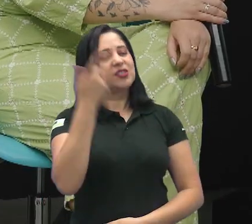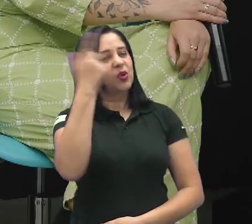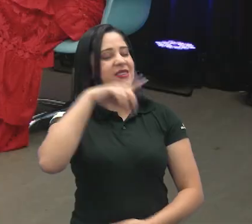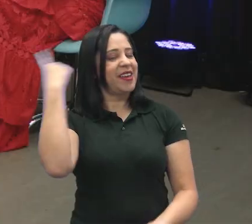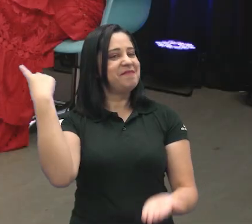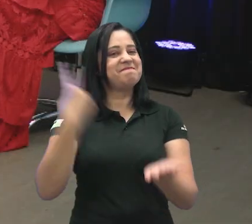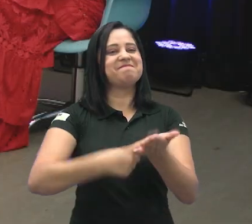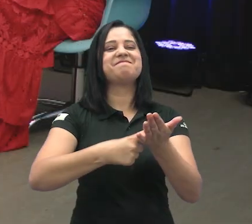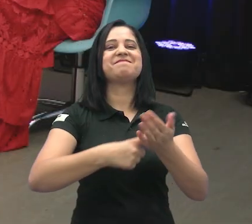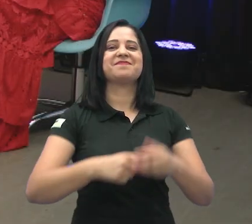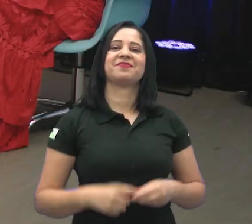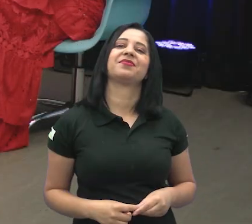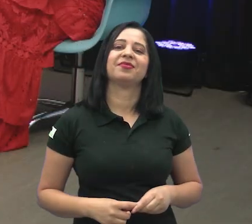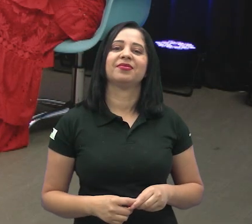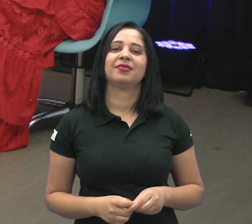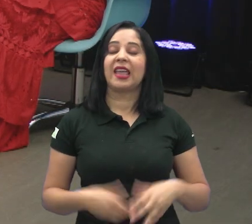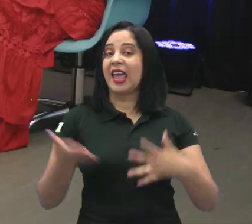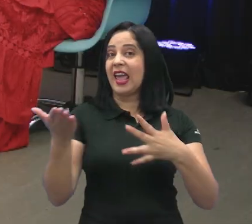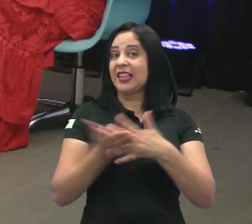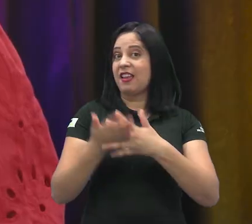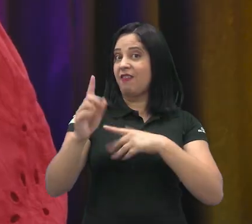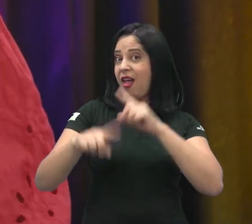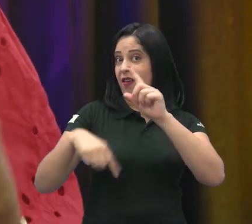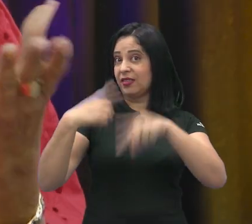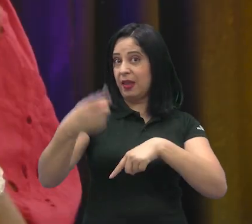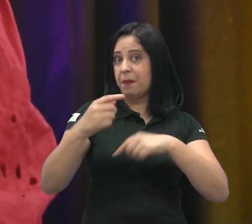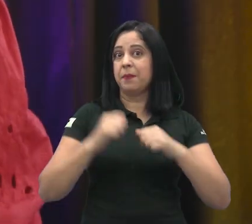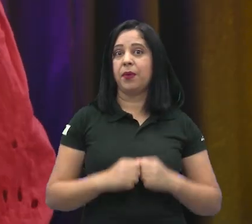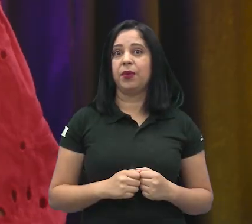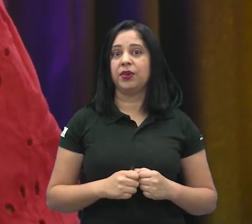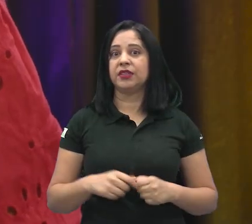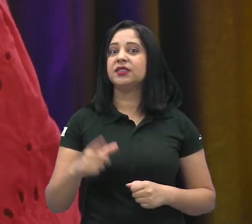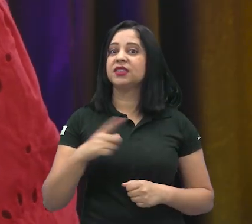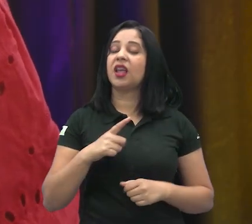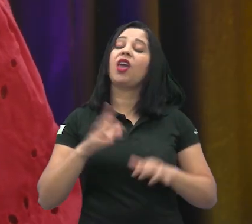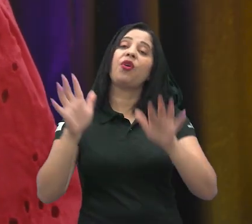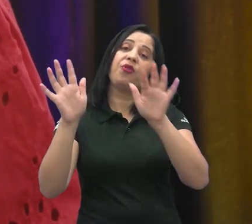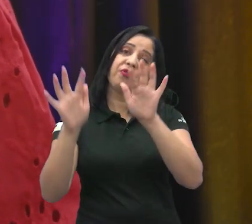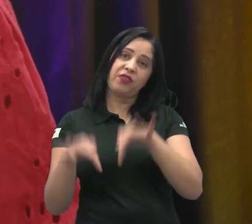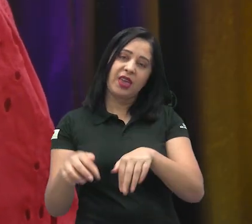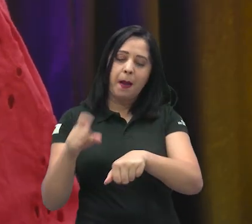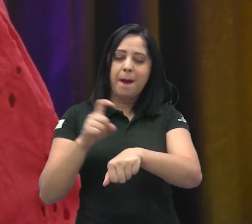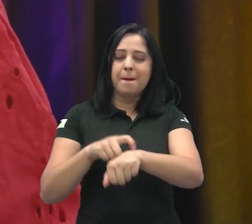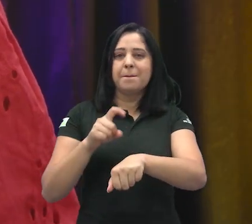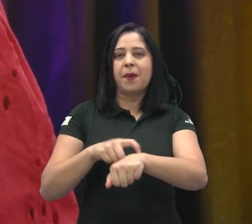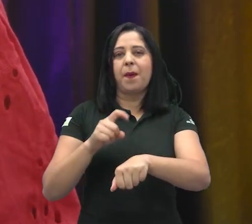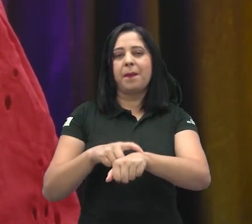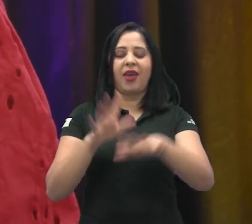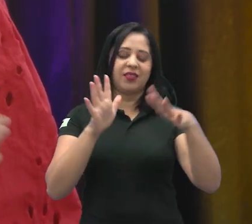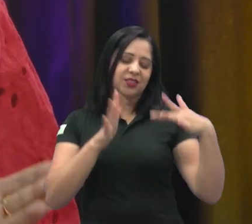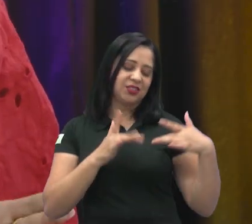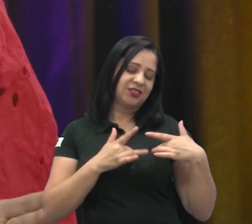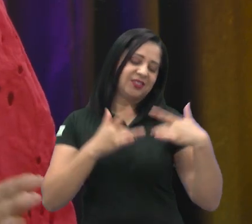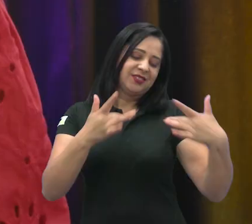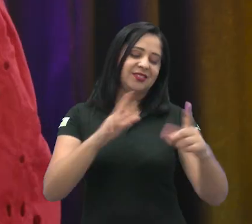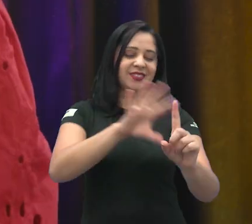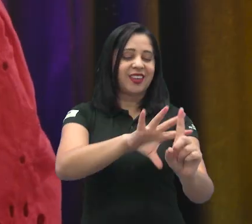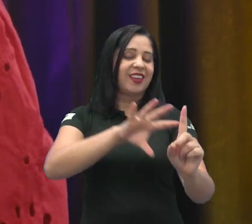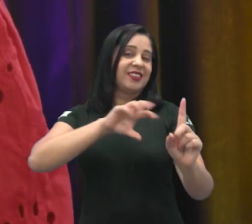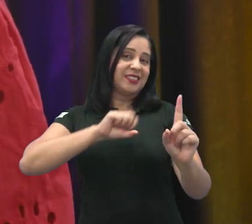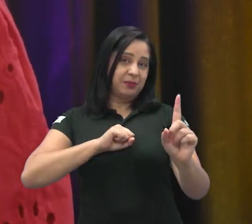conseguindo cumprir isso. Muito bom. E depois do intervalo tem o nosso grande encerramento. Um momento cheio